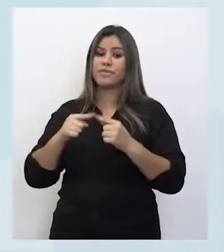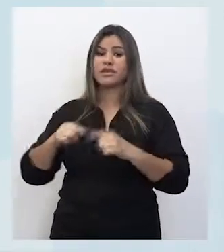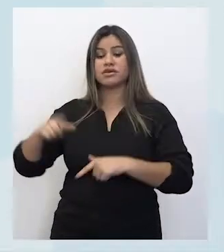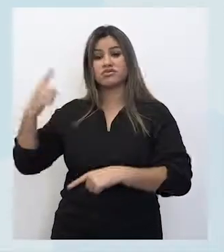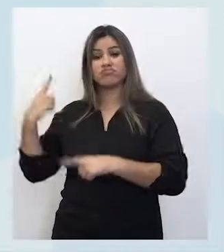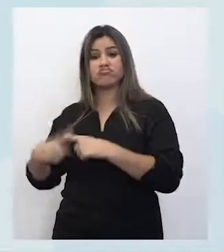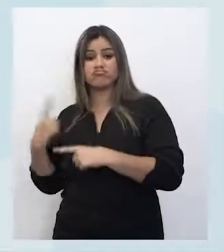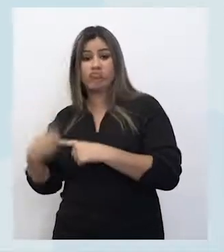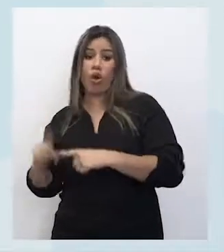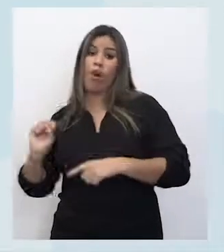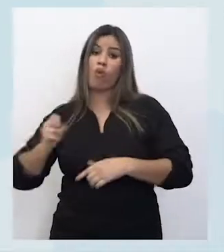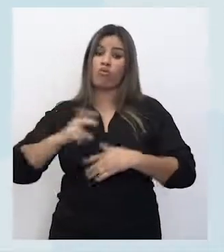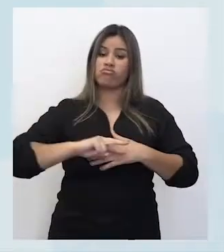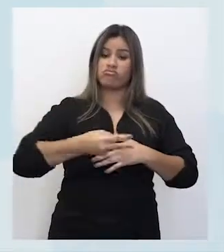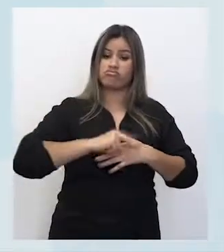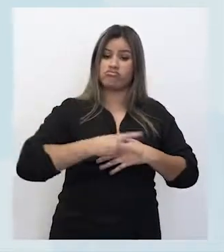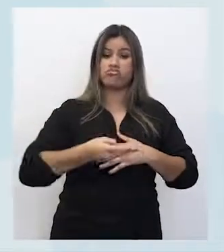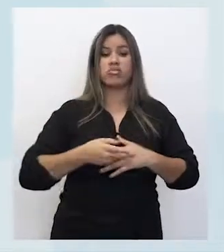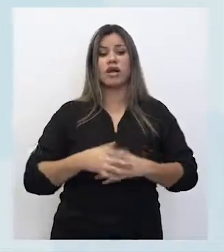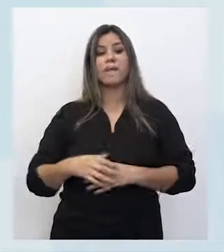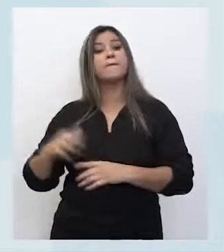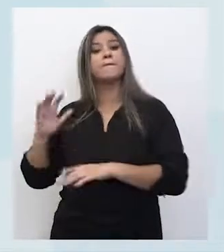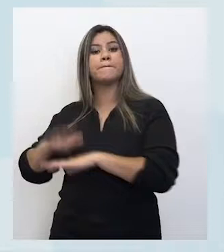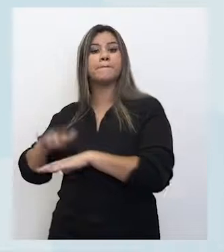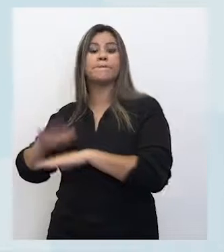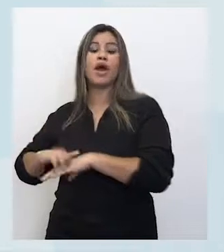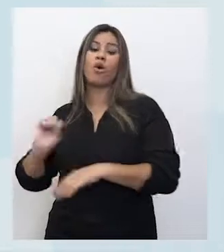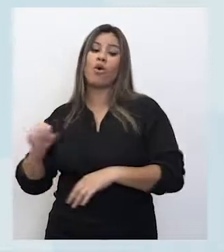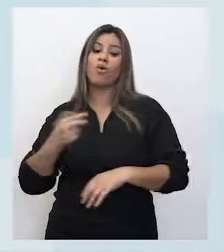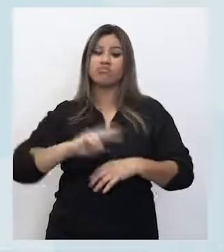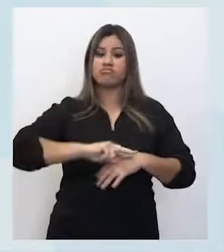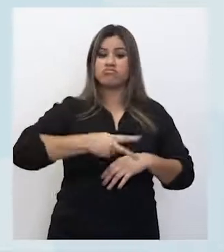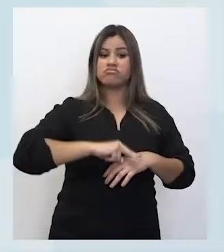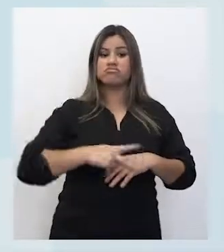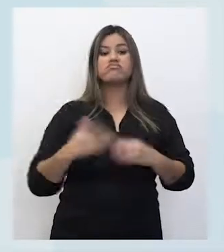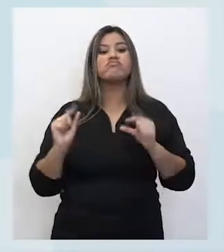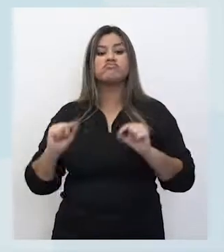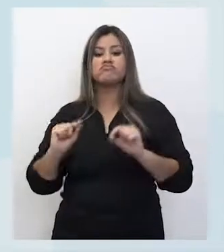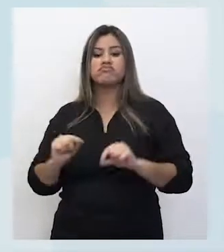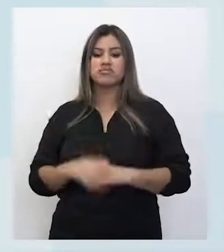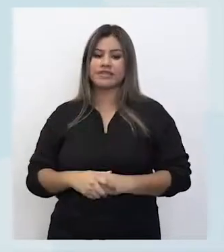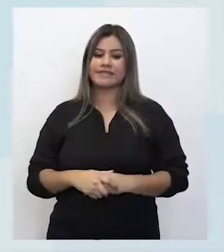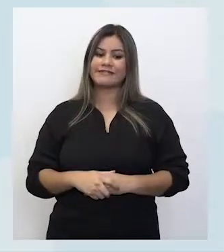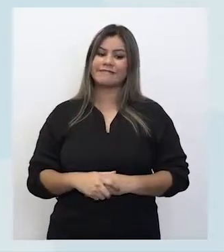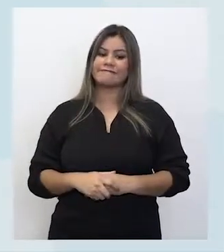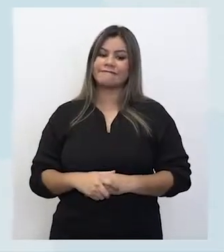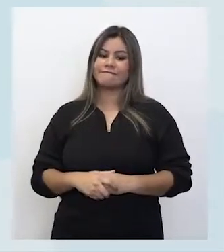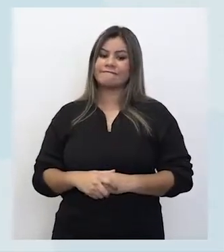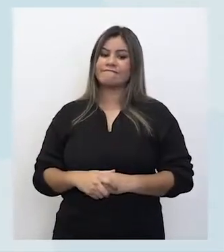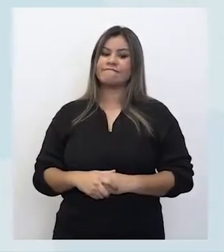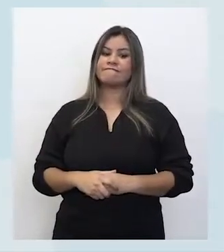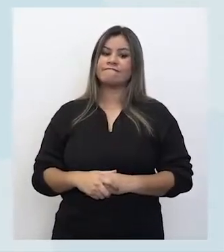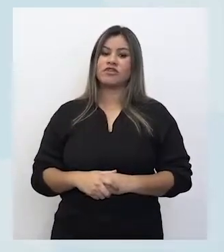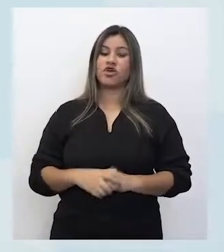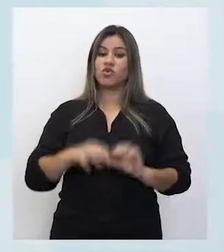consequência? O que a gente vê aí? E o texto 1 explica o texto 2, é